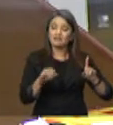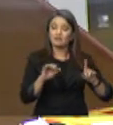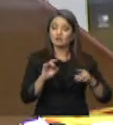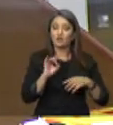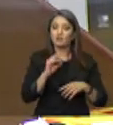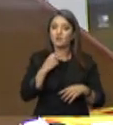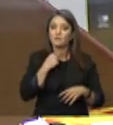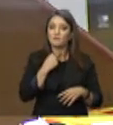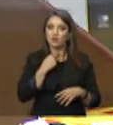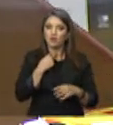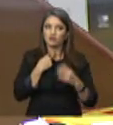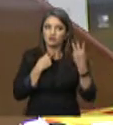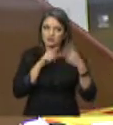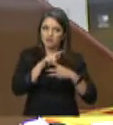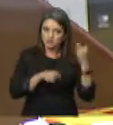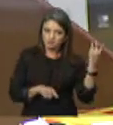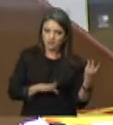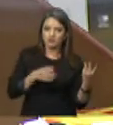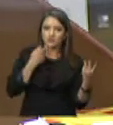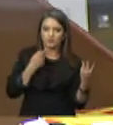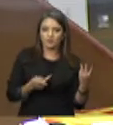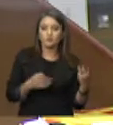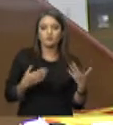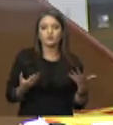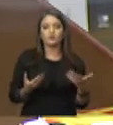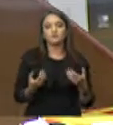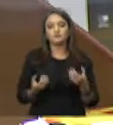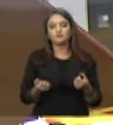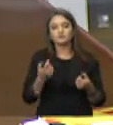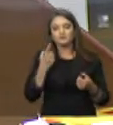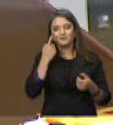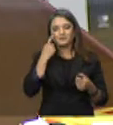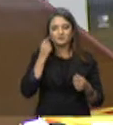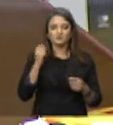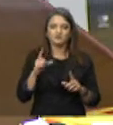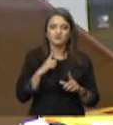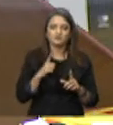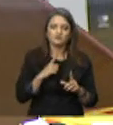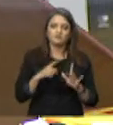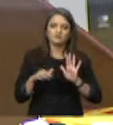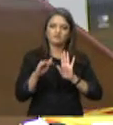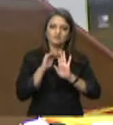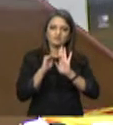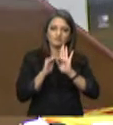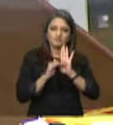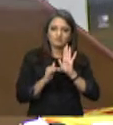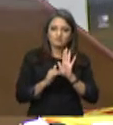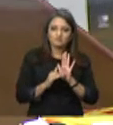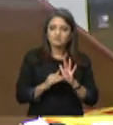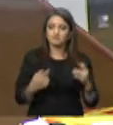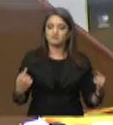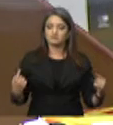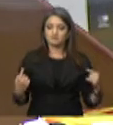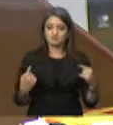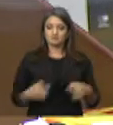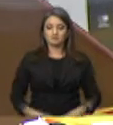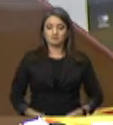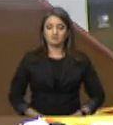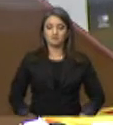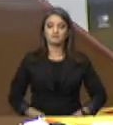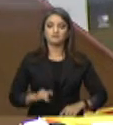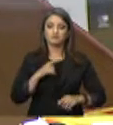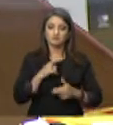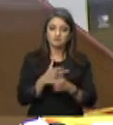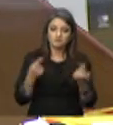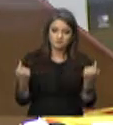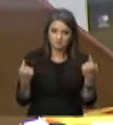três cláusulas de estabilidade apreciemos então Se algum desses bloqueios contra a retroação Foram rompidos